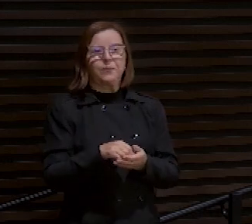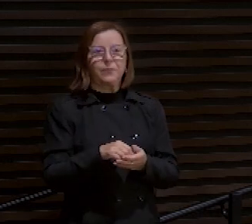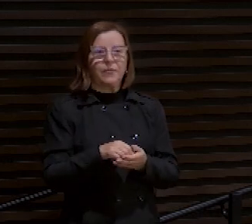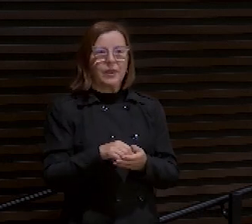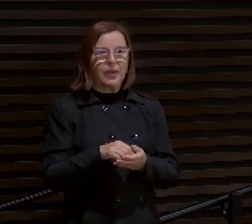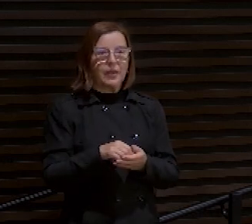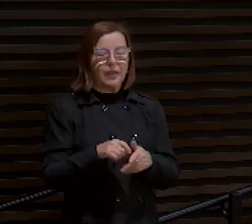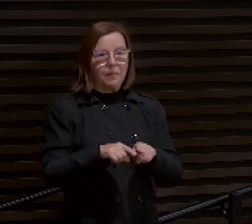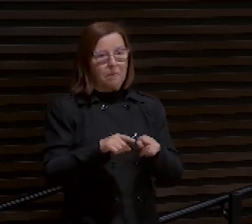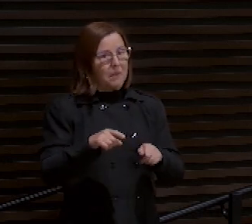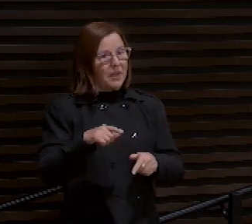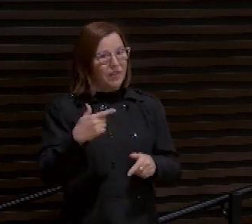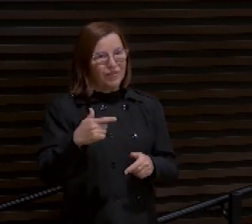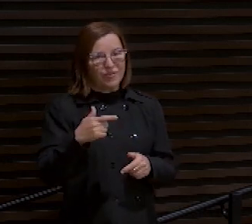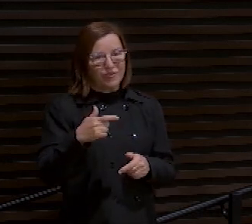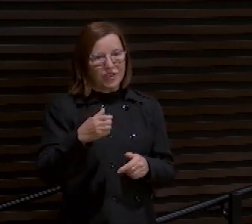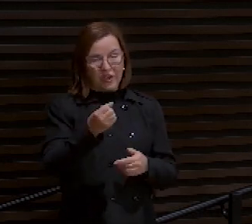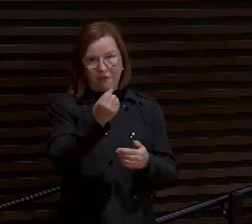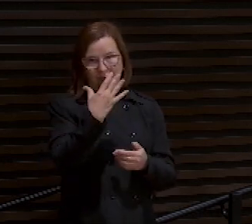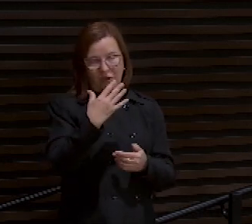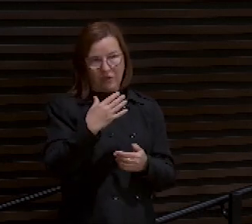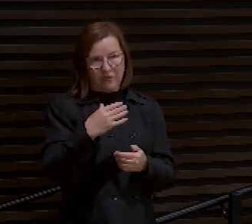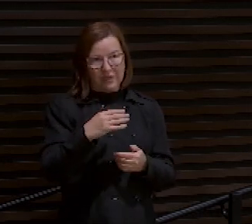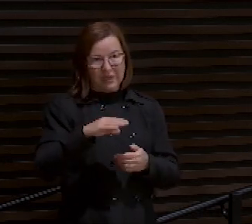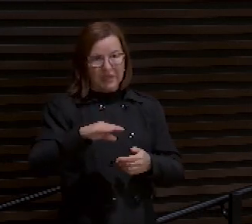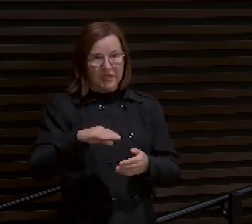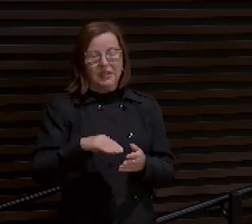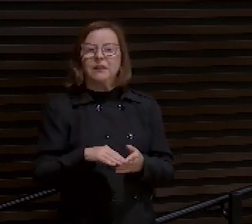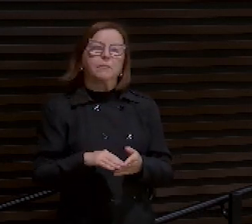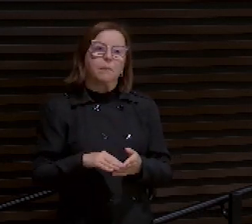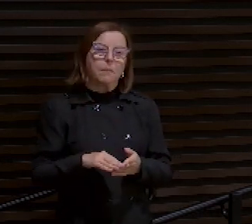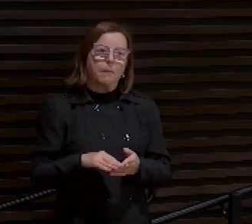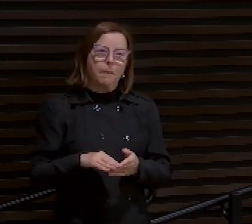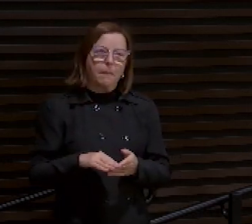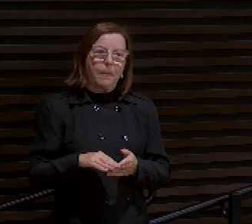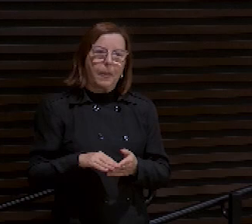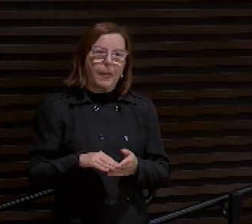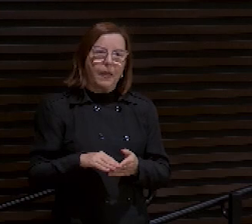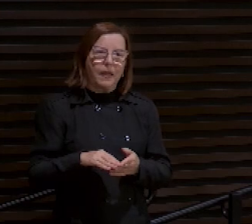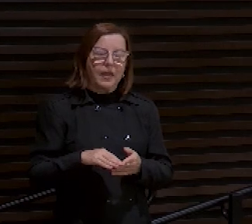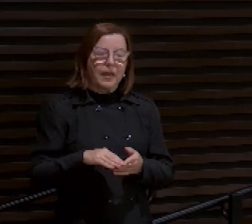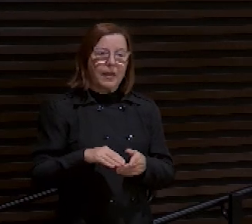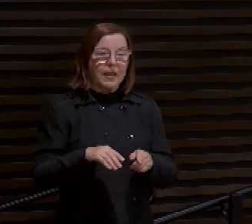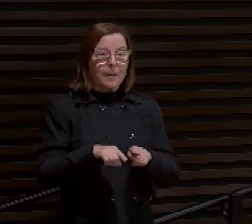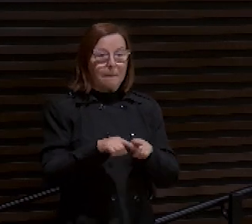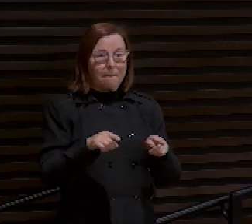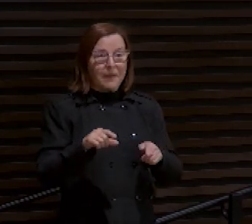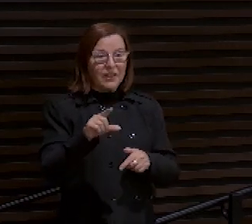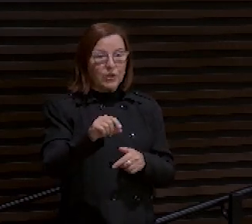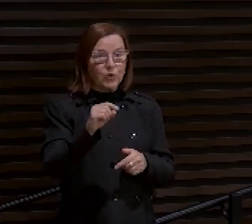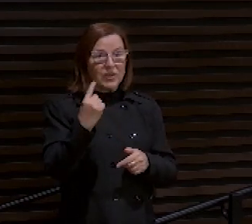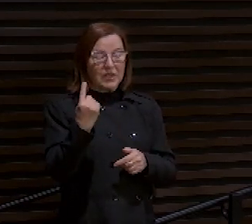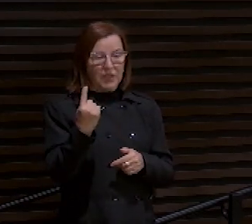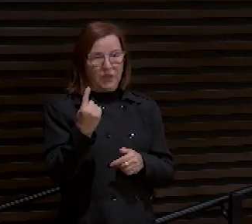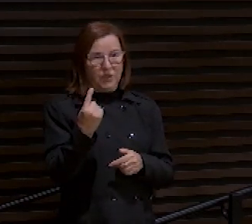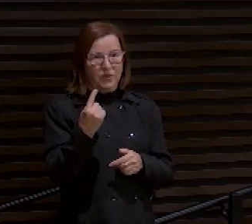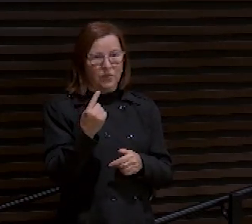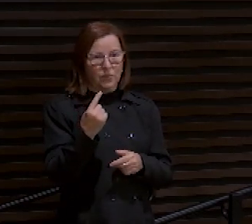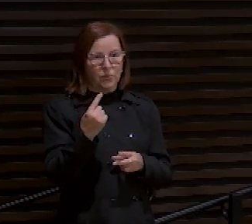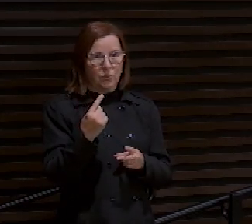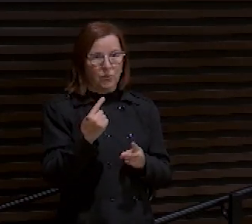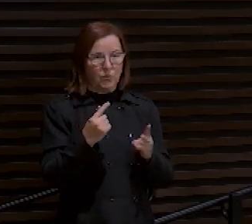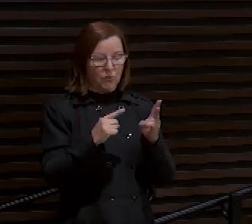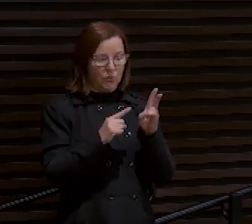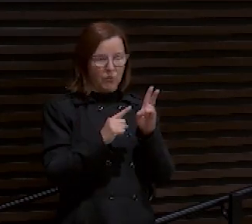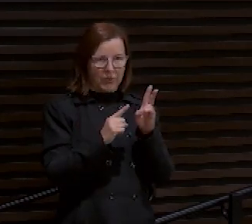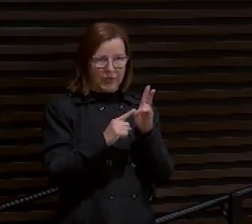E o netinho, ele escolheu o Mincai, que é o assassino do avô dele, mas transformado pelo poder do evangelho, para ser a figura do avô